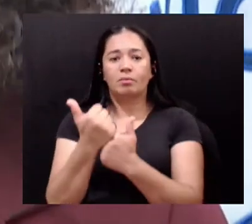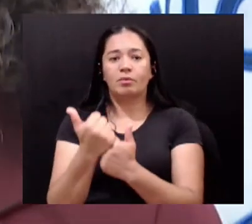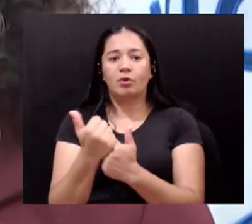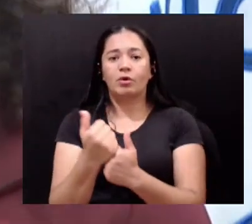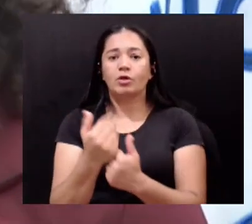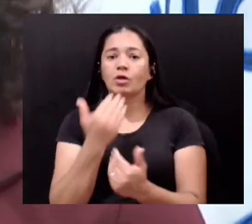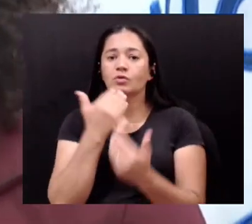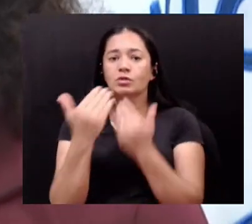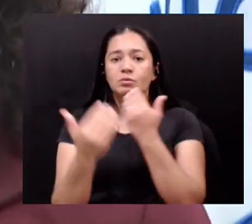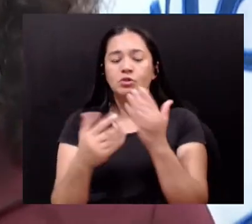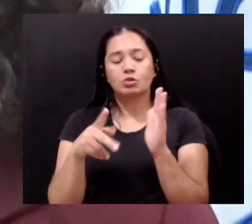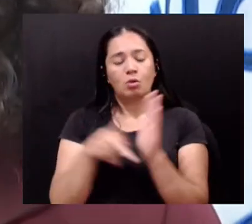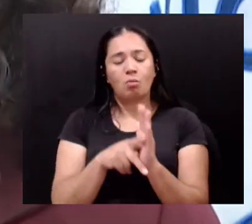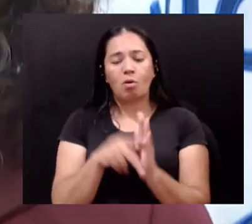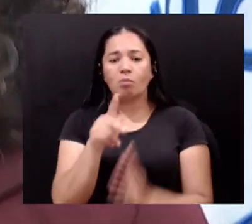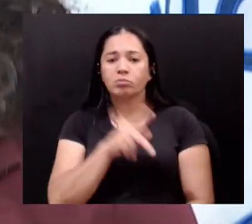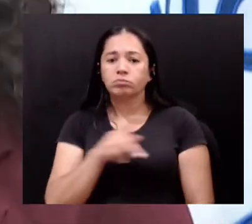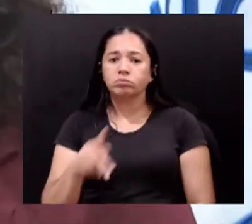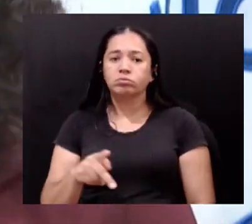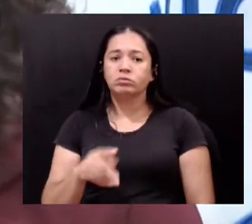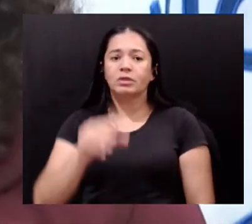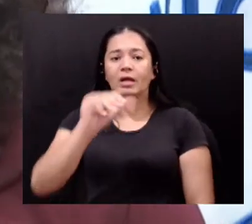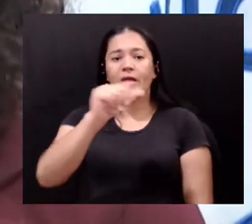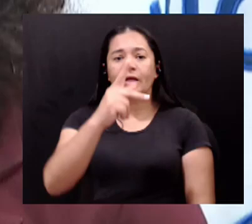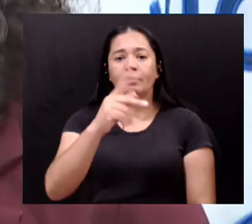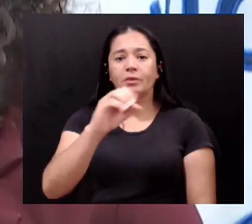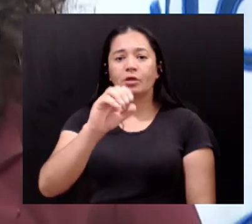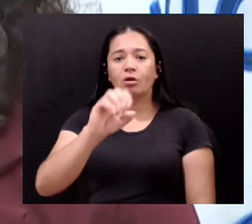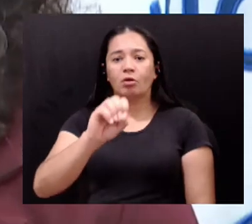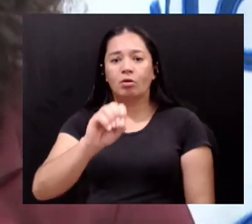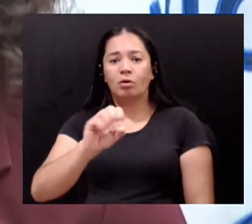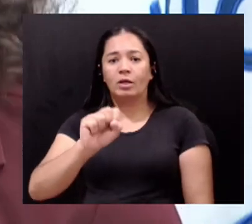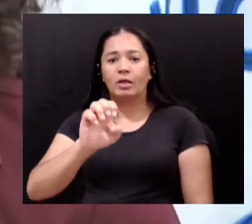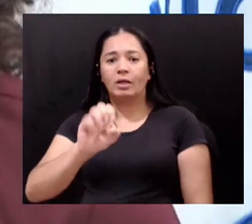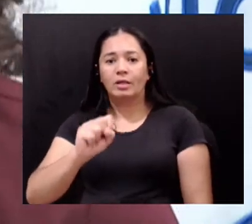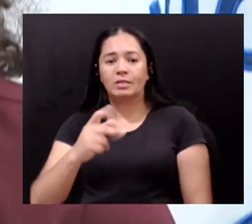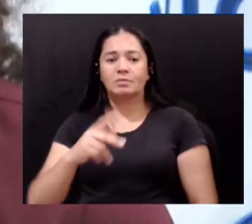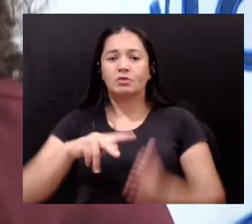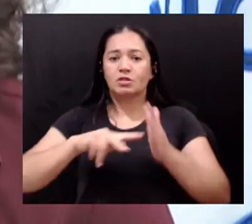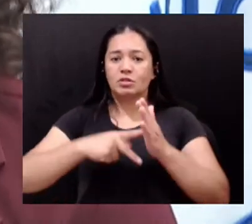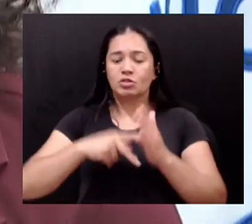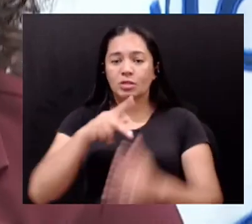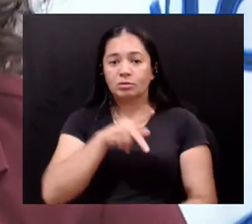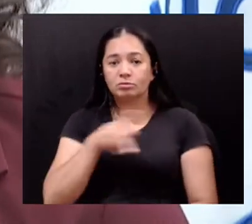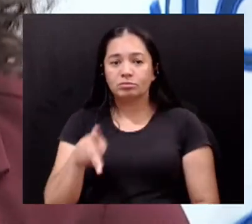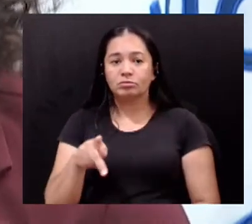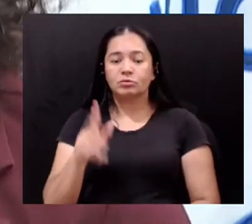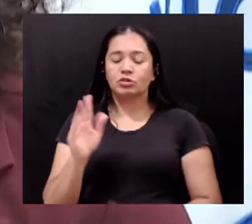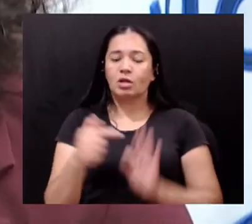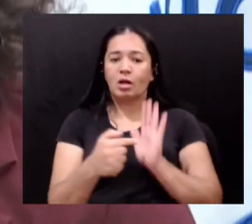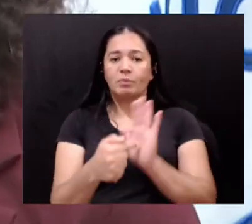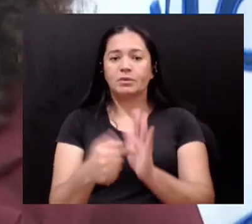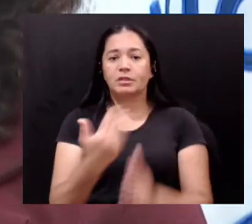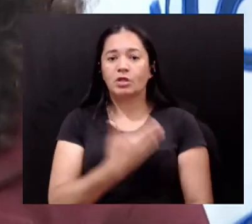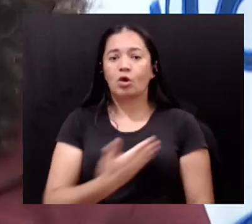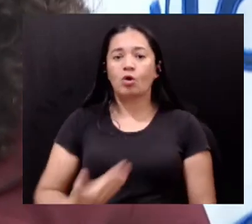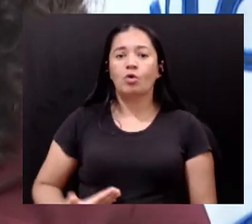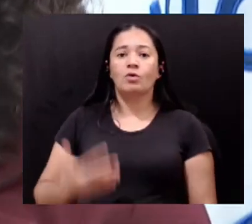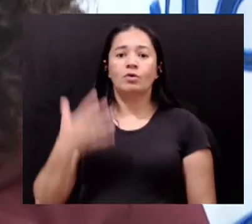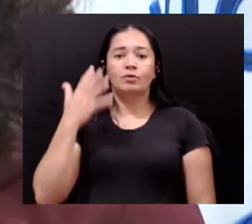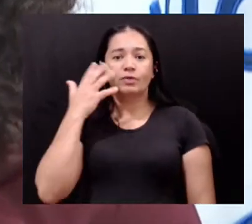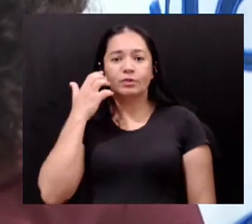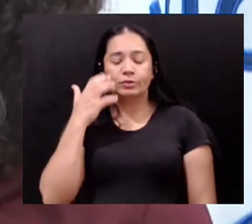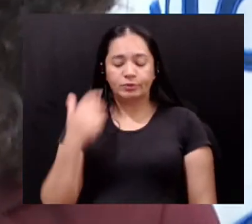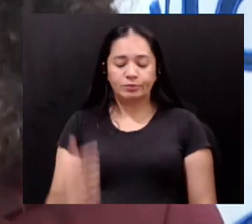a POSP, que é o Sindicato dos Professores da Rede Estadual e a categoria, estão apresentando ao governo do Estado de São Paulo, ao governador Tarcísio,